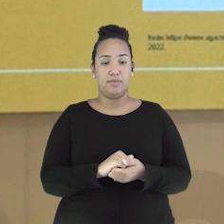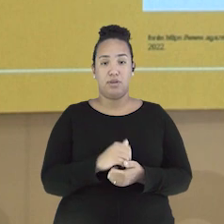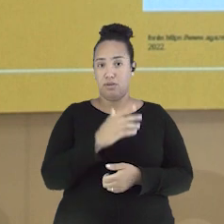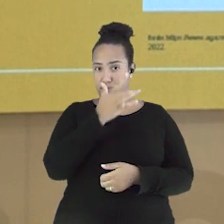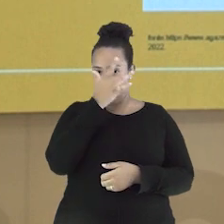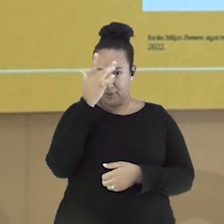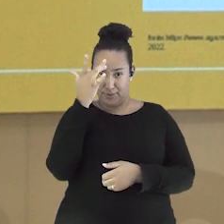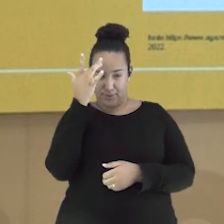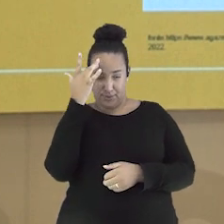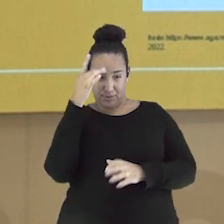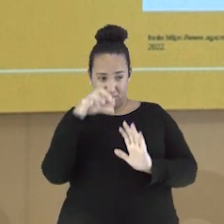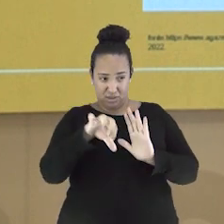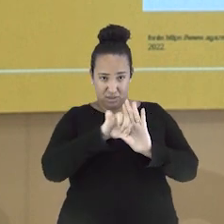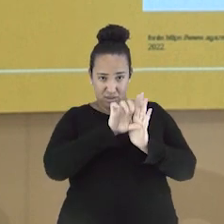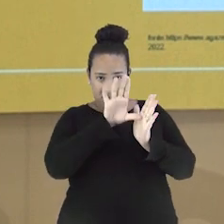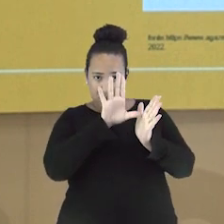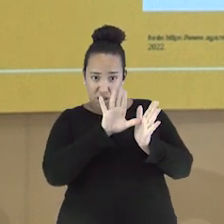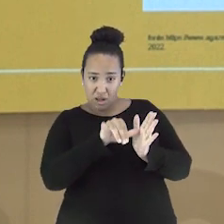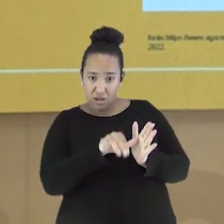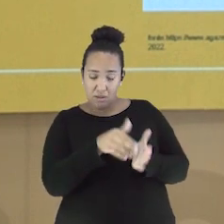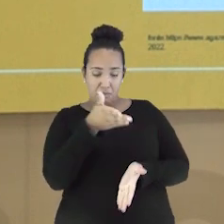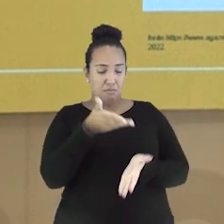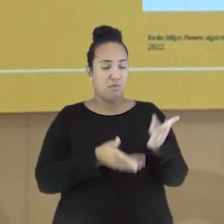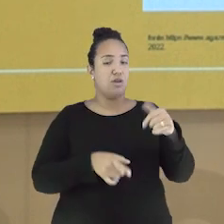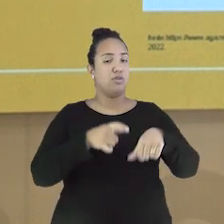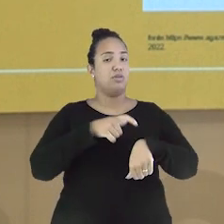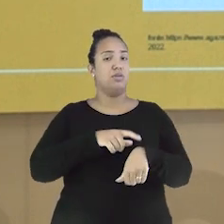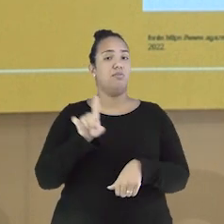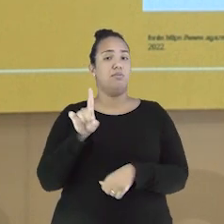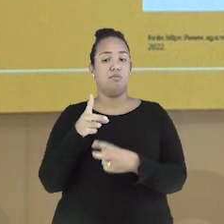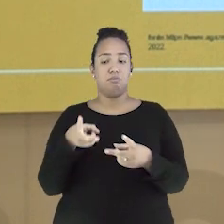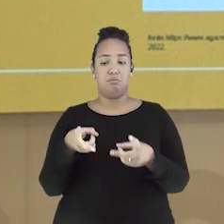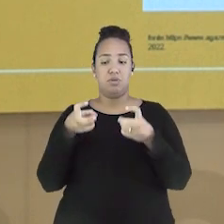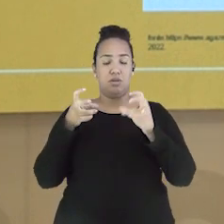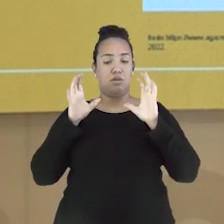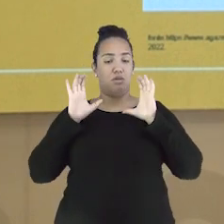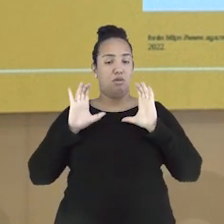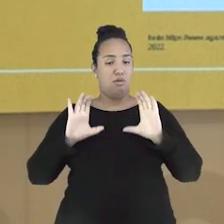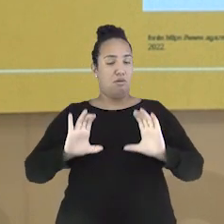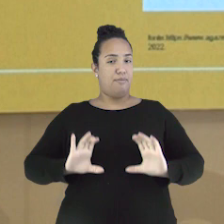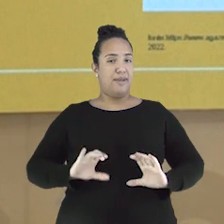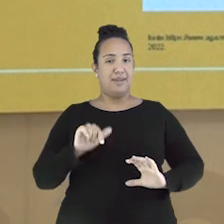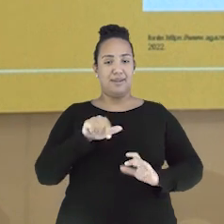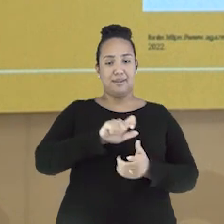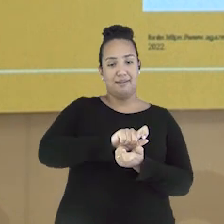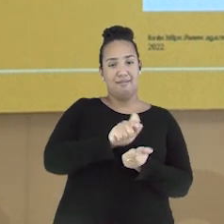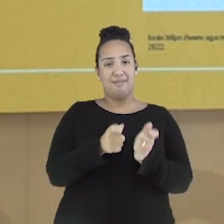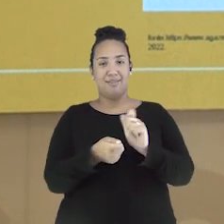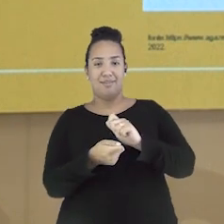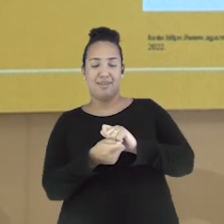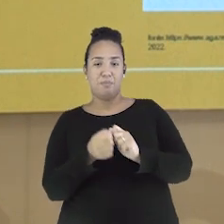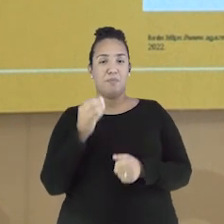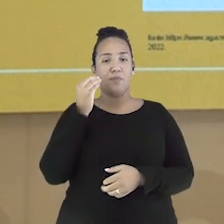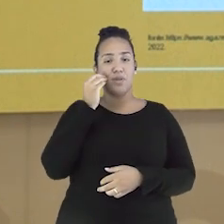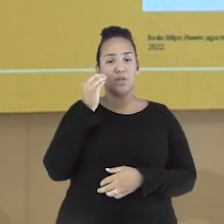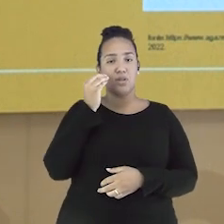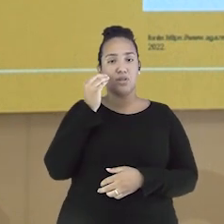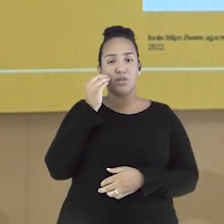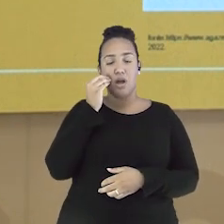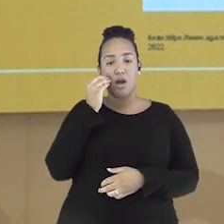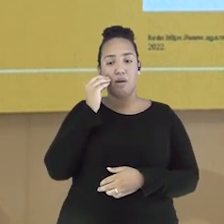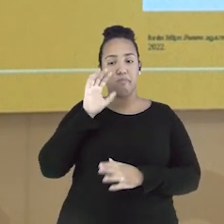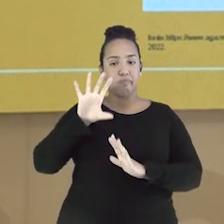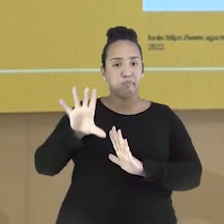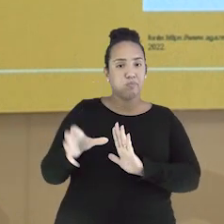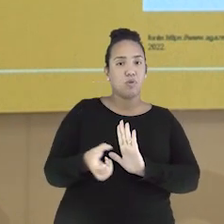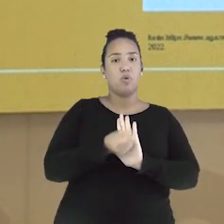texto. Criminosos não perdem tempo, conseguem enxergar uma tendência de comportamento e se aproveitam disso para criar novas formas de aplicar